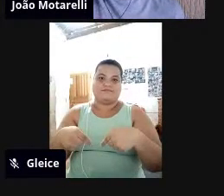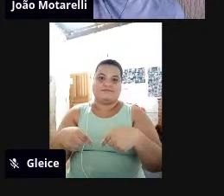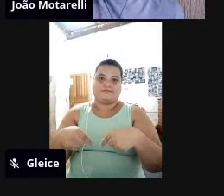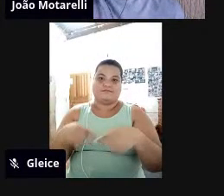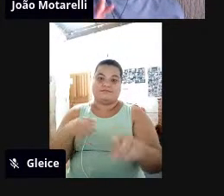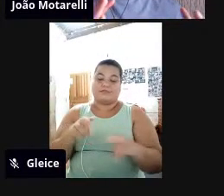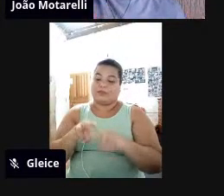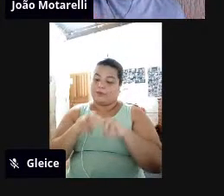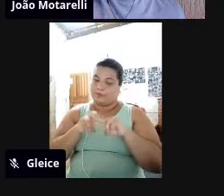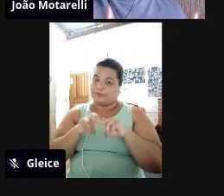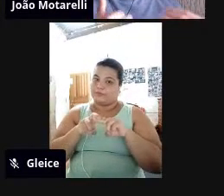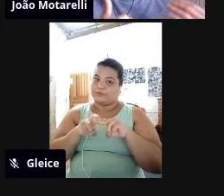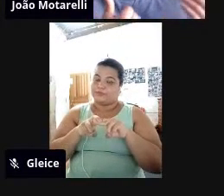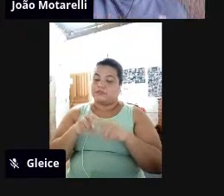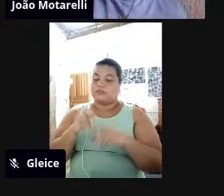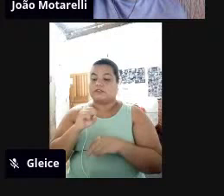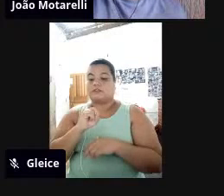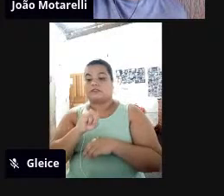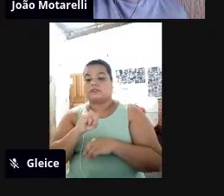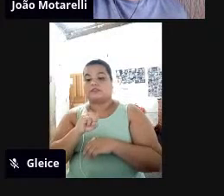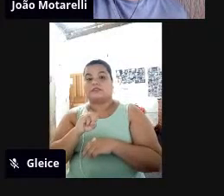ó, se for